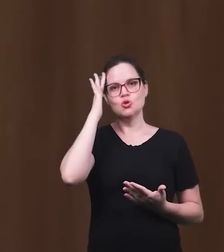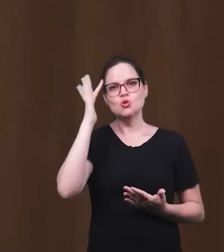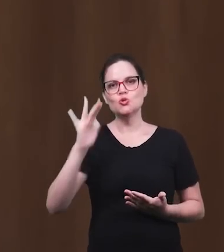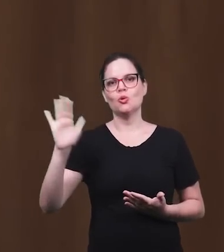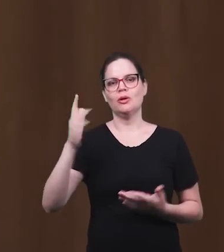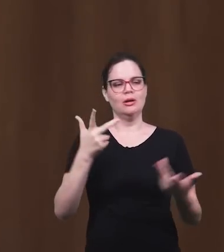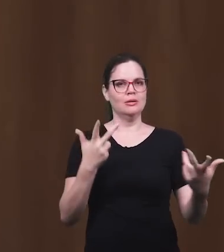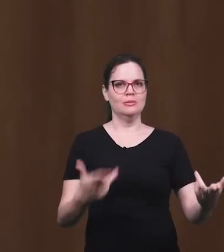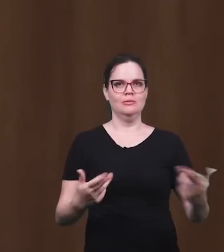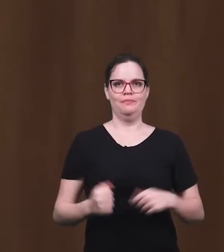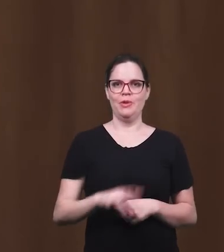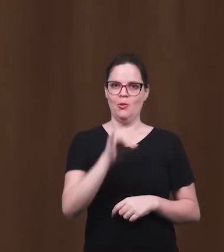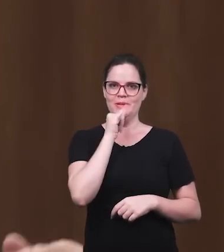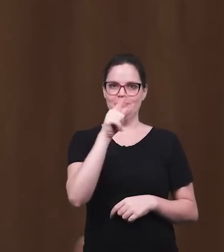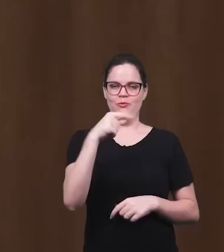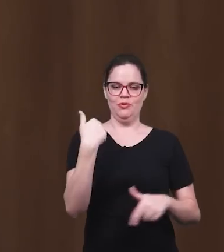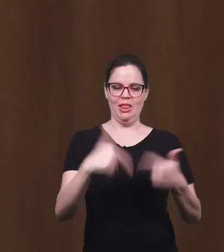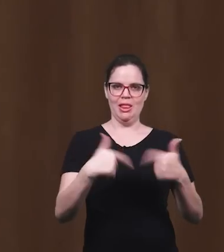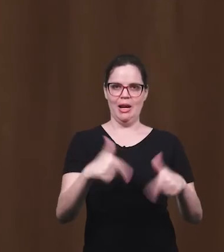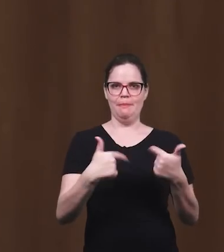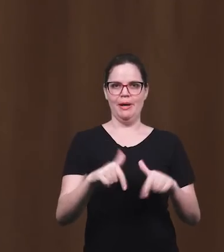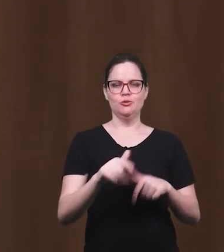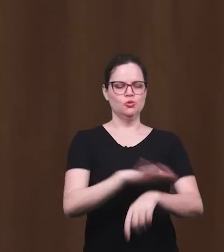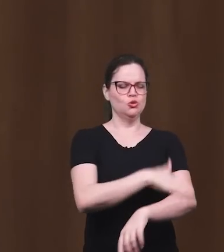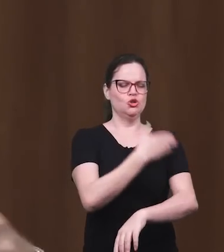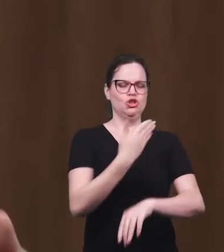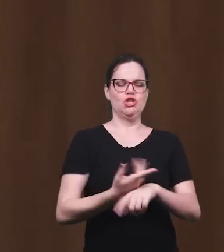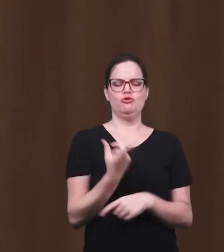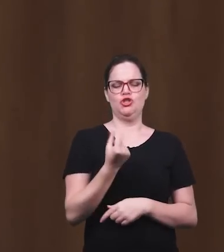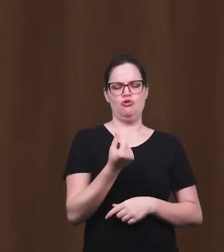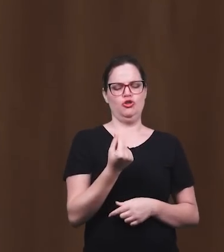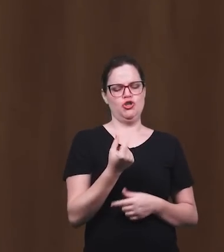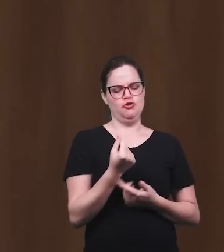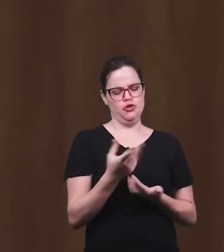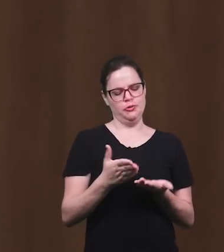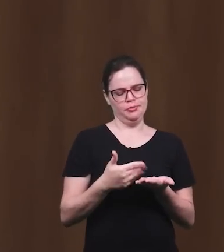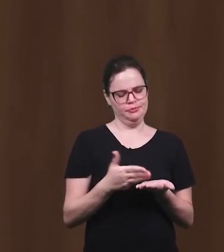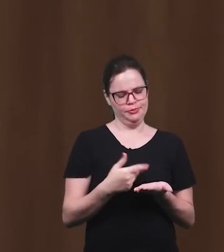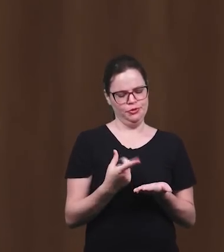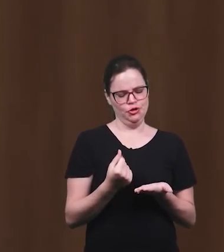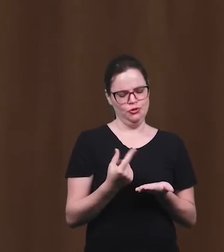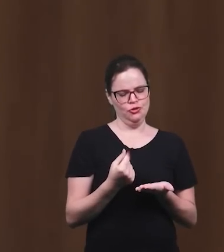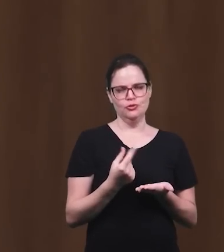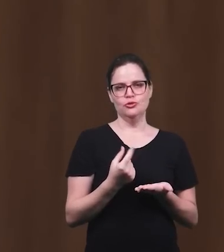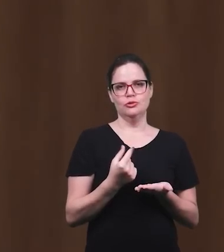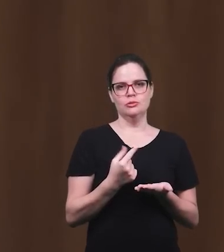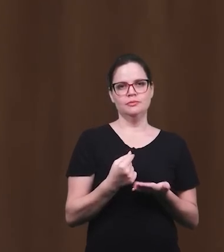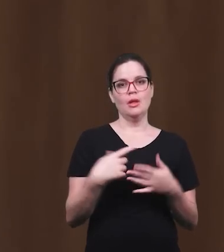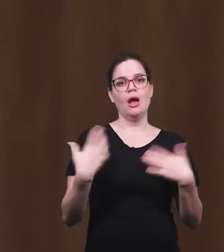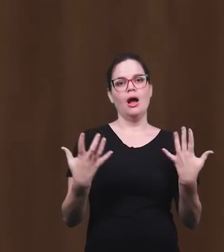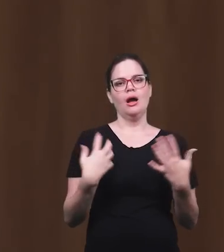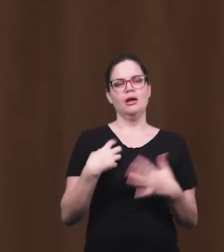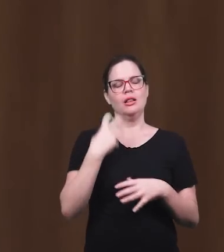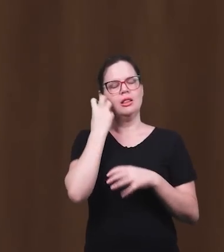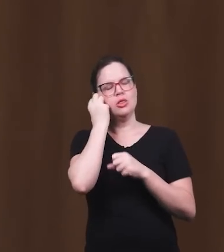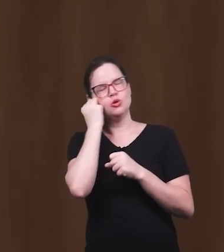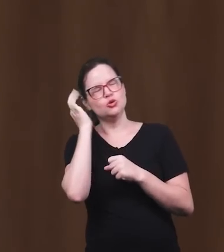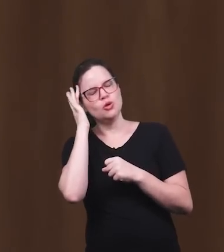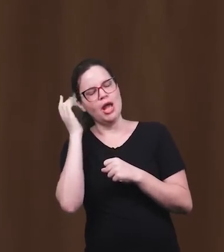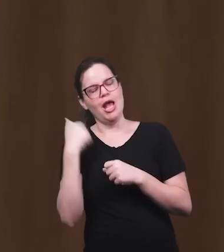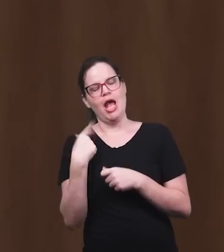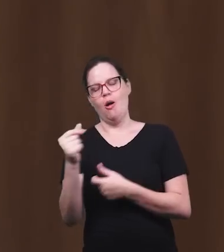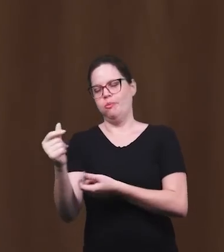caixa do supermercado mexendo com dinheiro. Você mexeu com dinheiro o dia inteiro. Aí à noite você tem um sonho com dinheiro. Ah, vou ficar